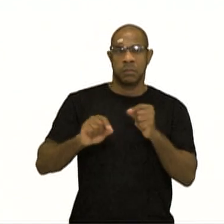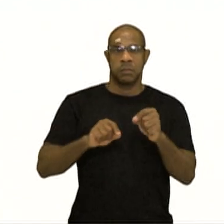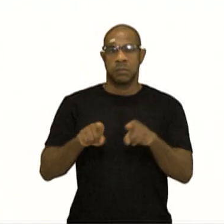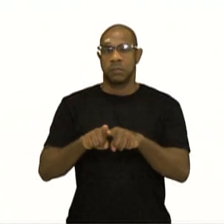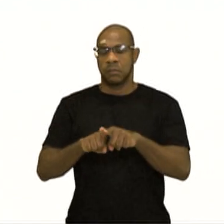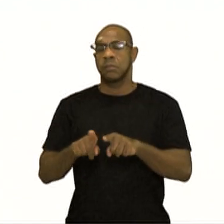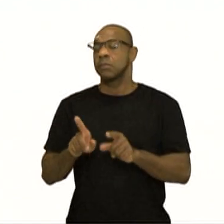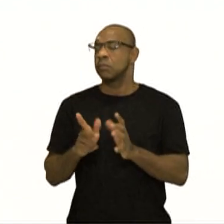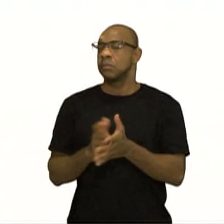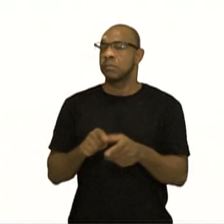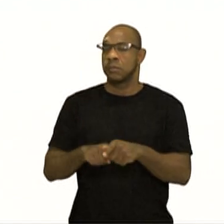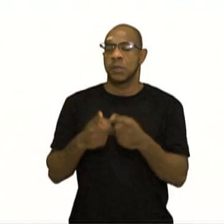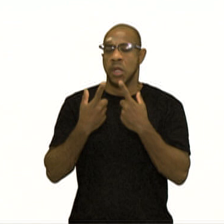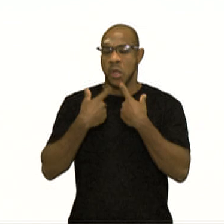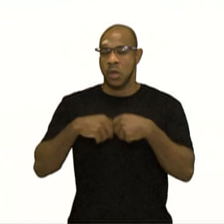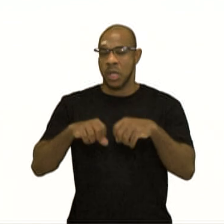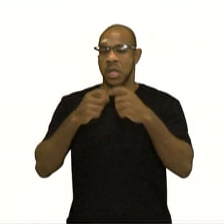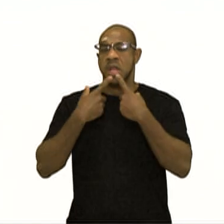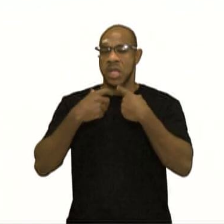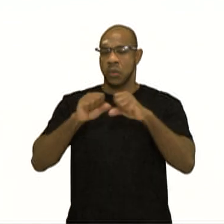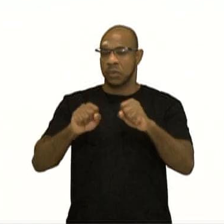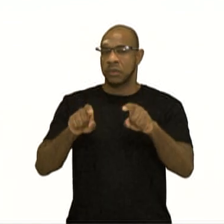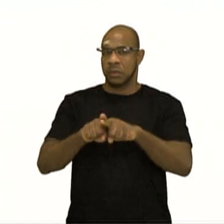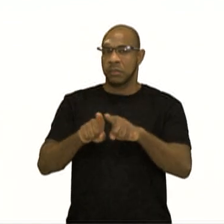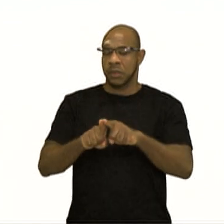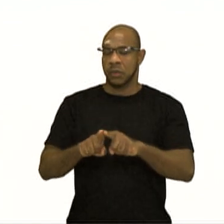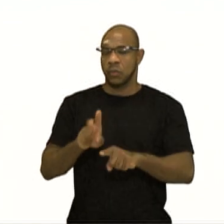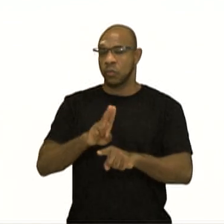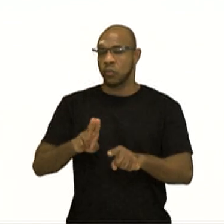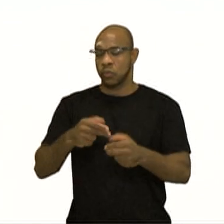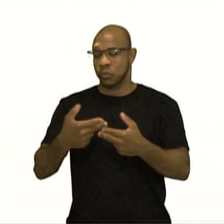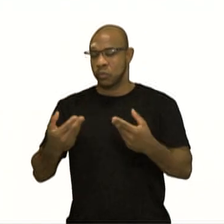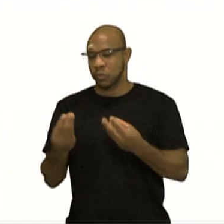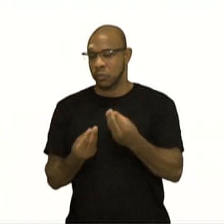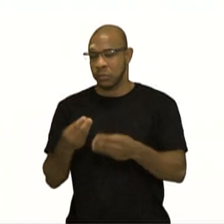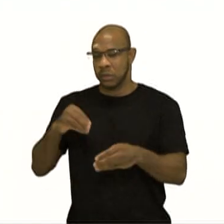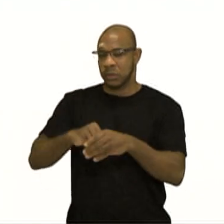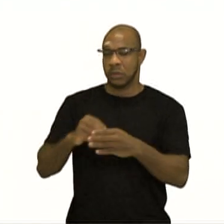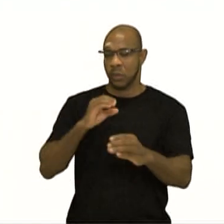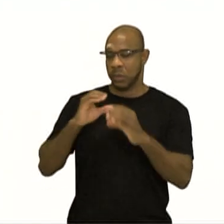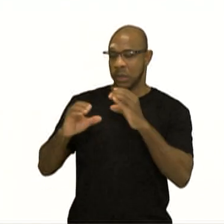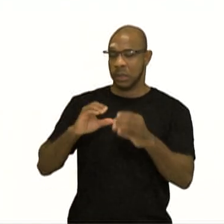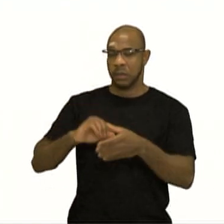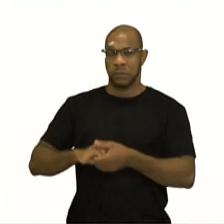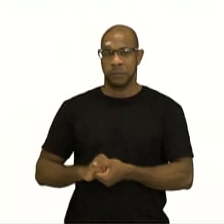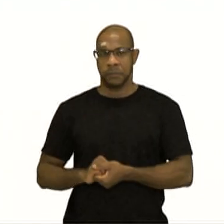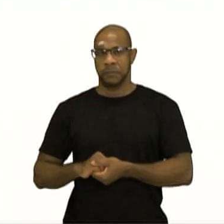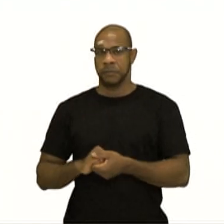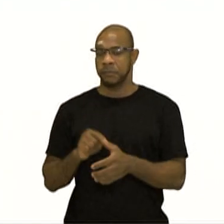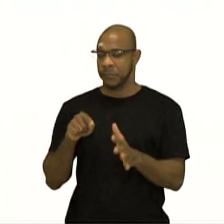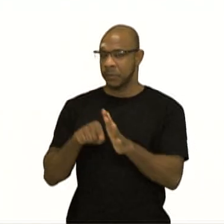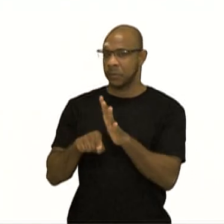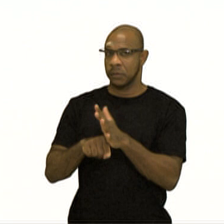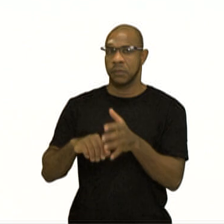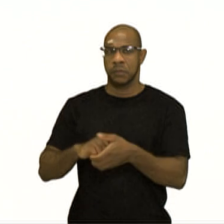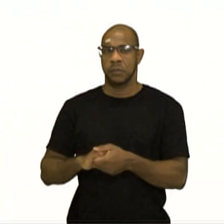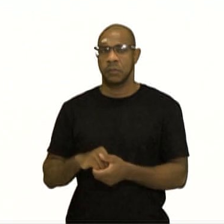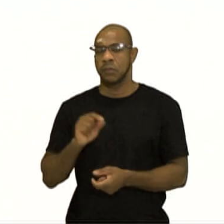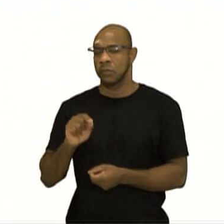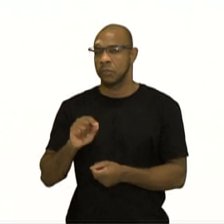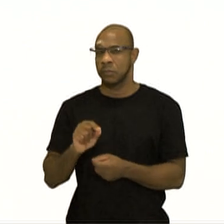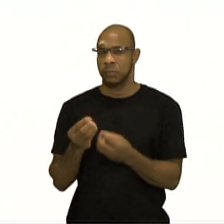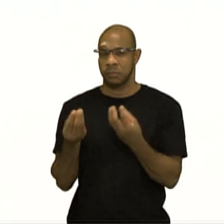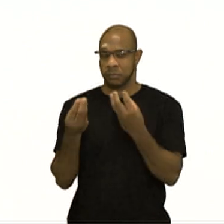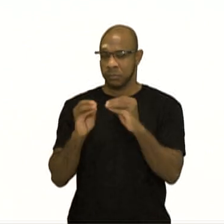recursos linguísticos voltados para o êxito da comunicação. E aí eu pergunto para você, você sabe